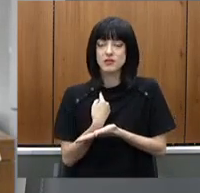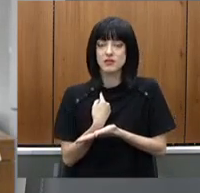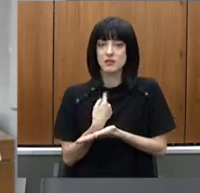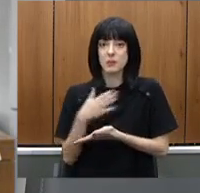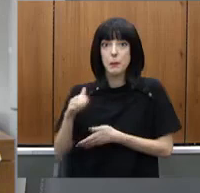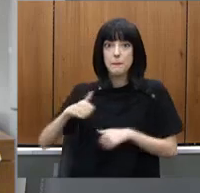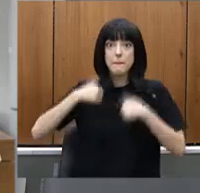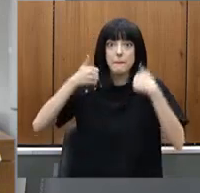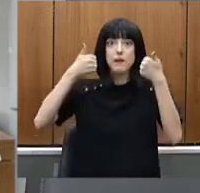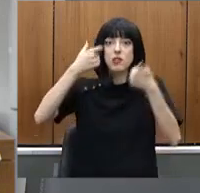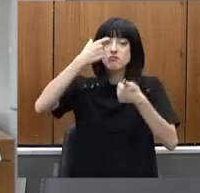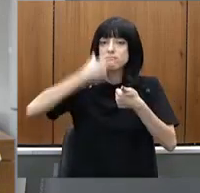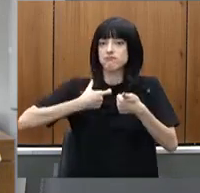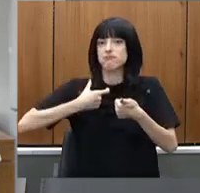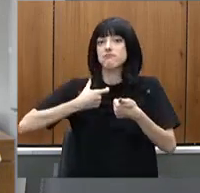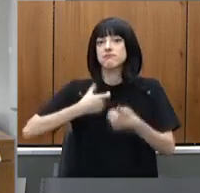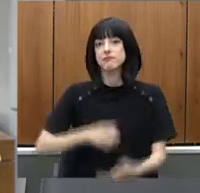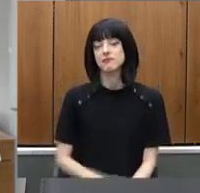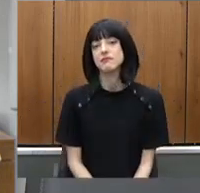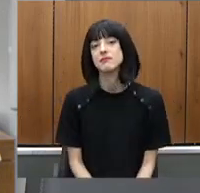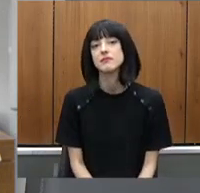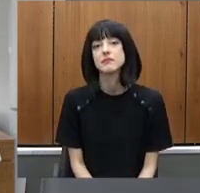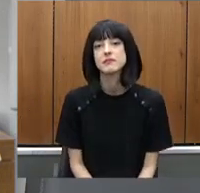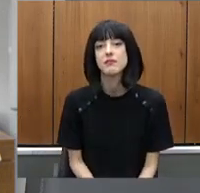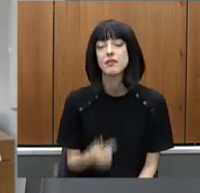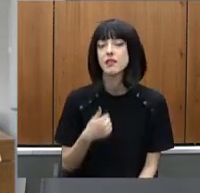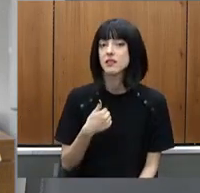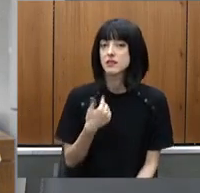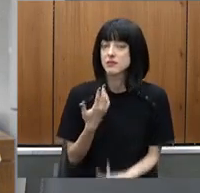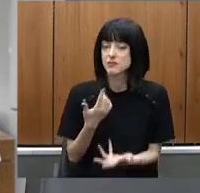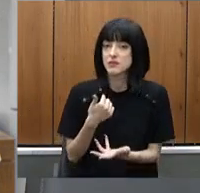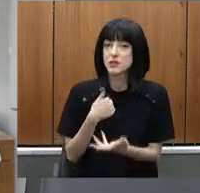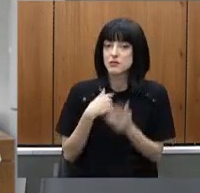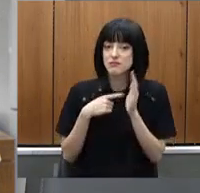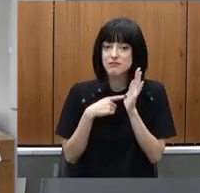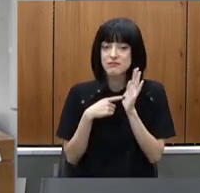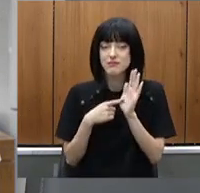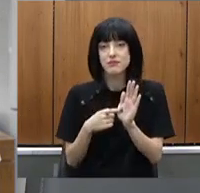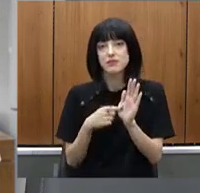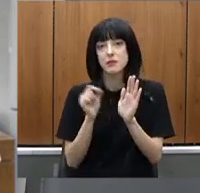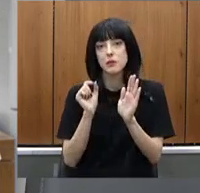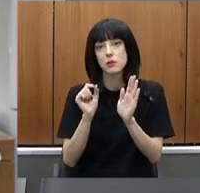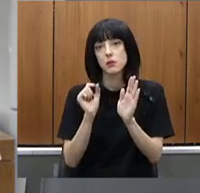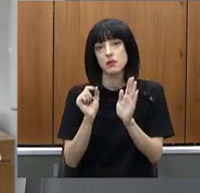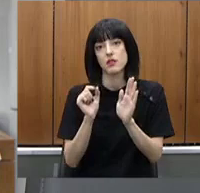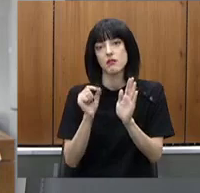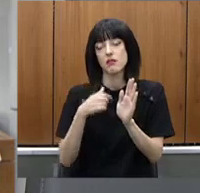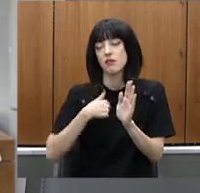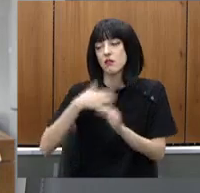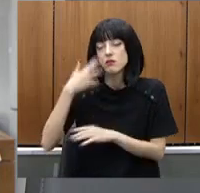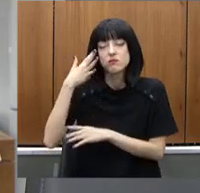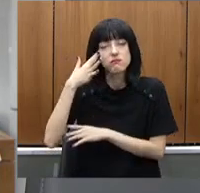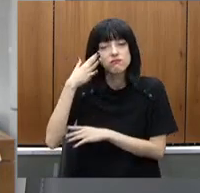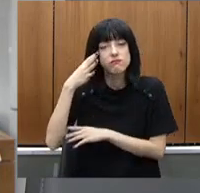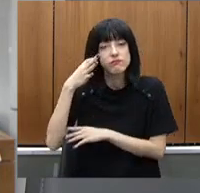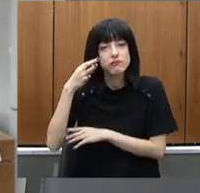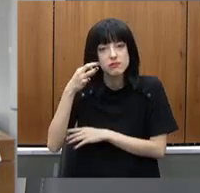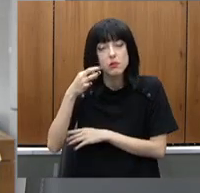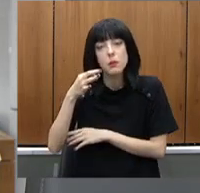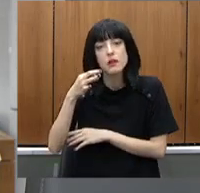deixar registrado então que essa essa compreensão né de nos enxergar